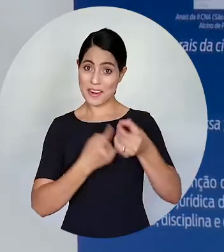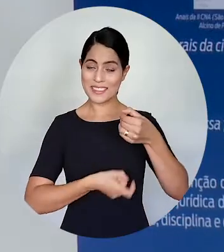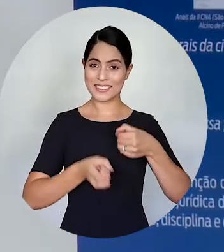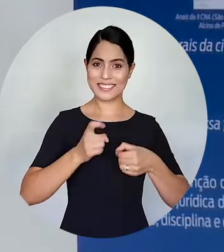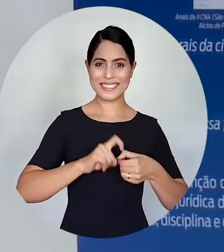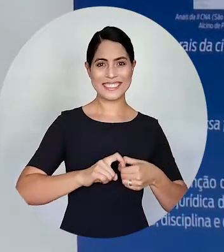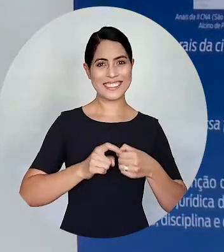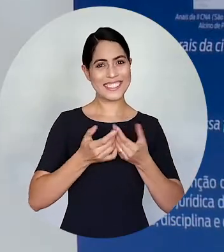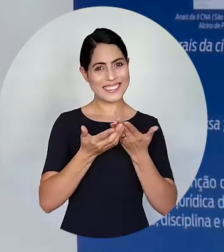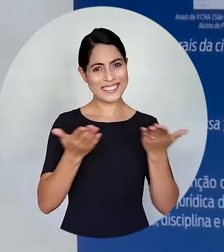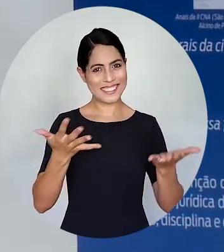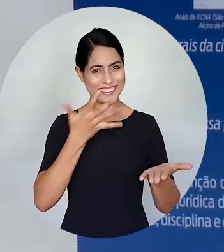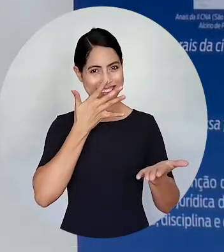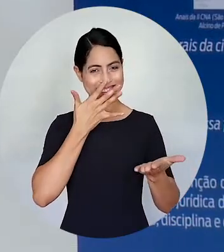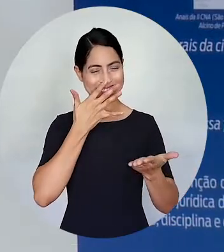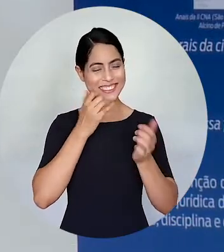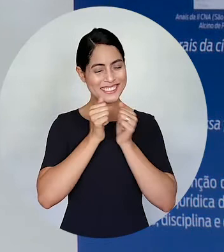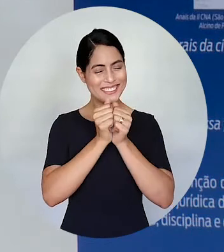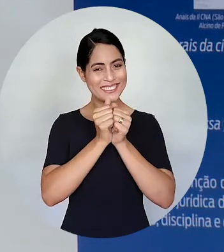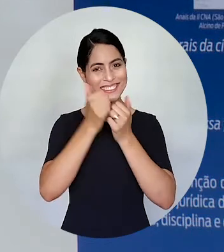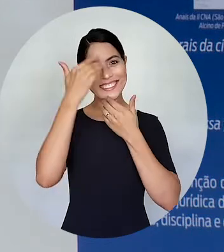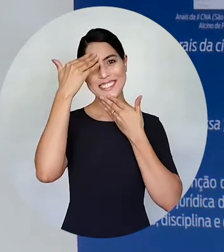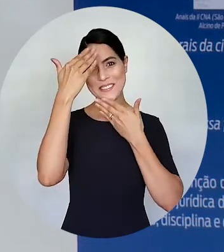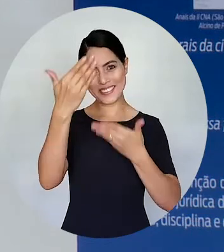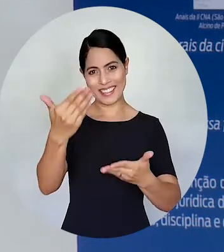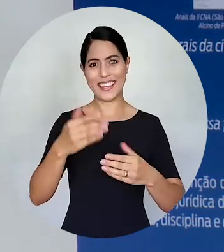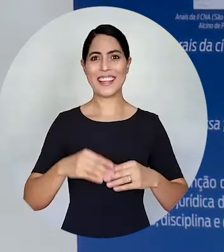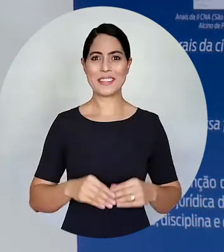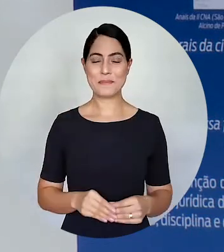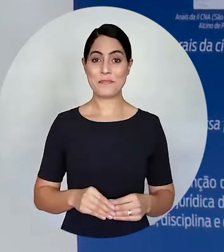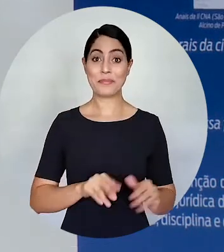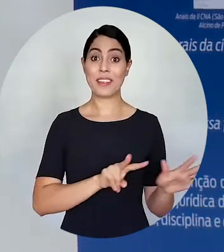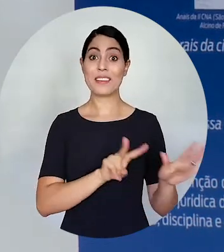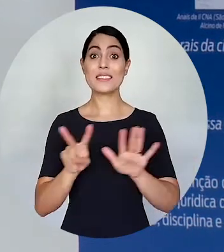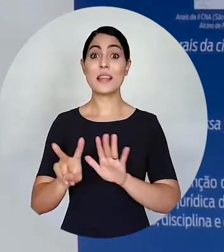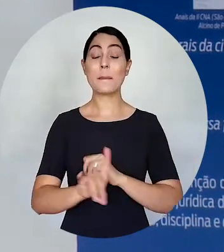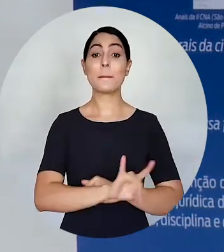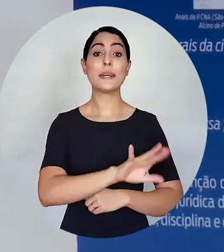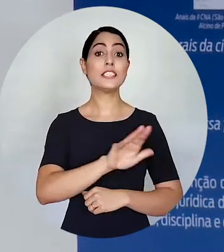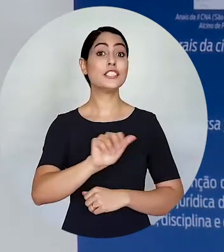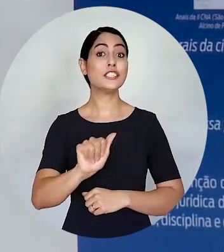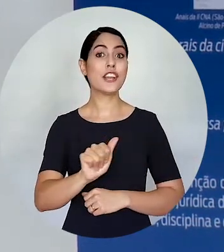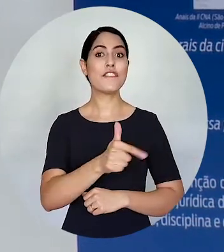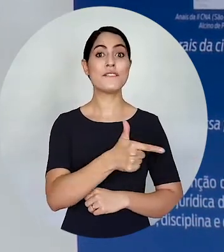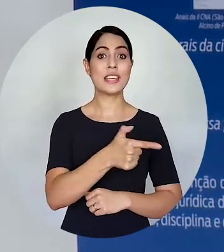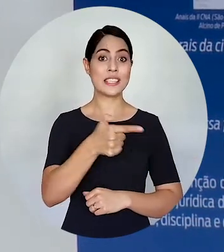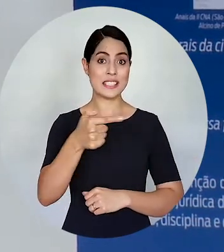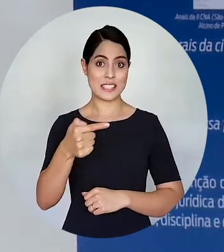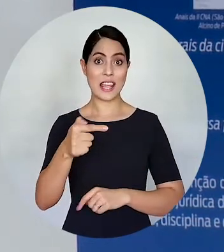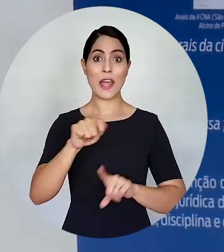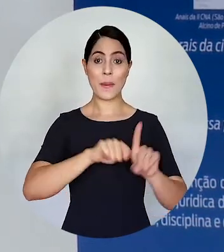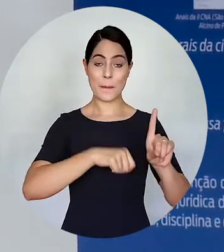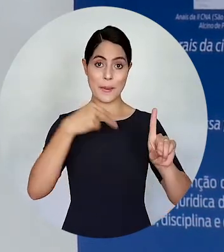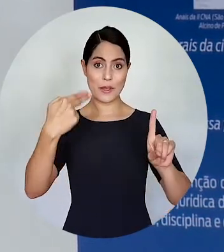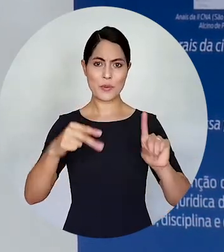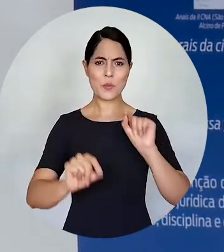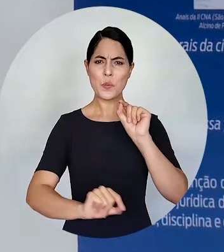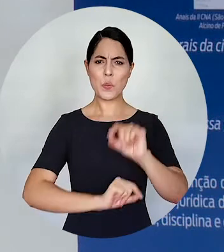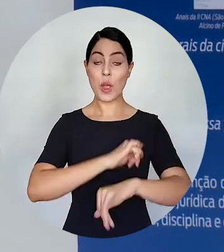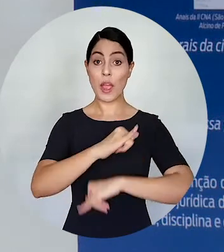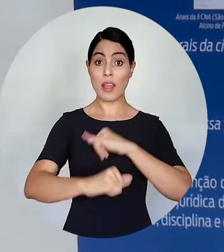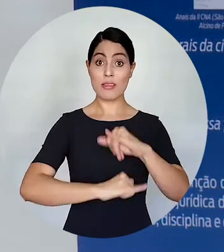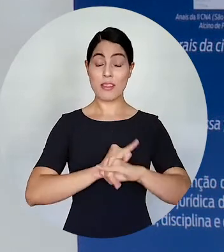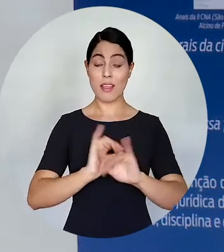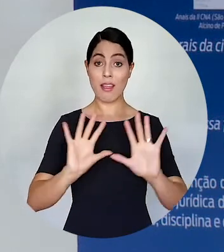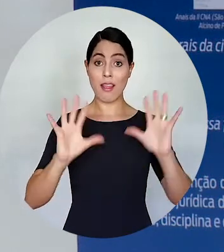Voltamos. Obrigado pela sua companhia. Nesta semana, dia 27, vai acontecer de forma virtual o